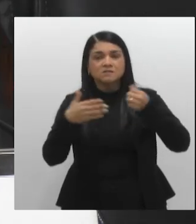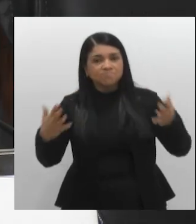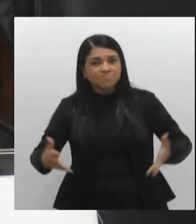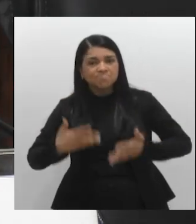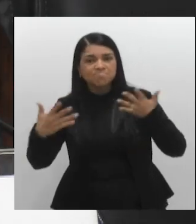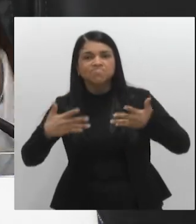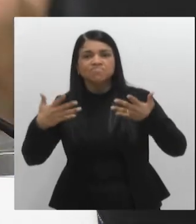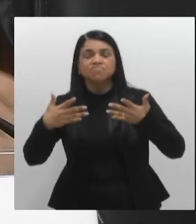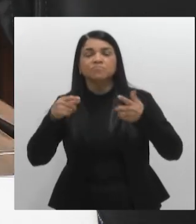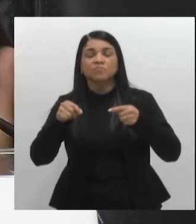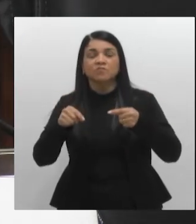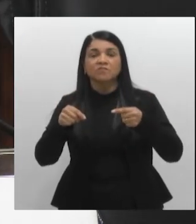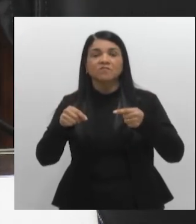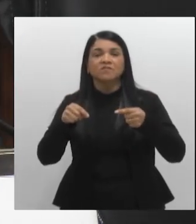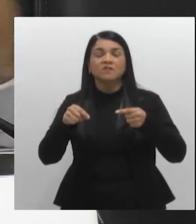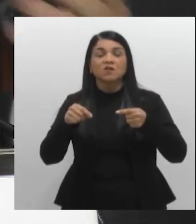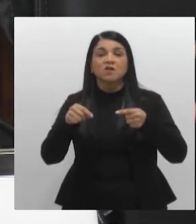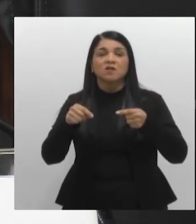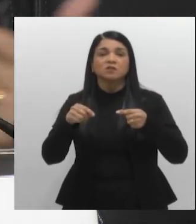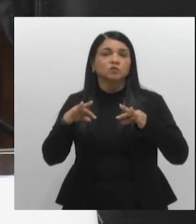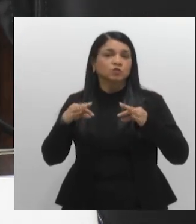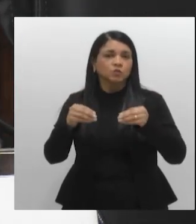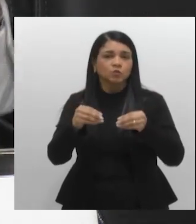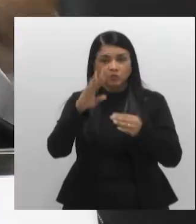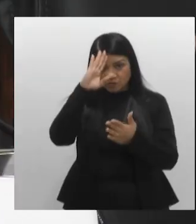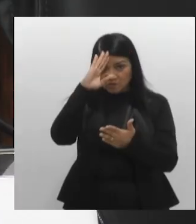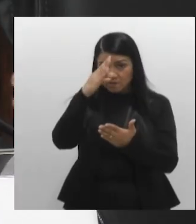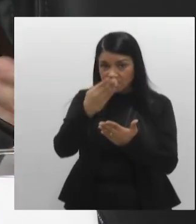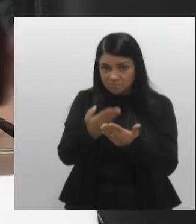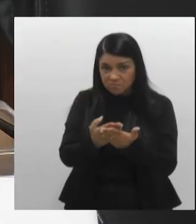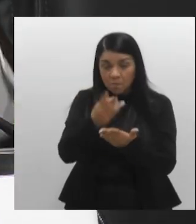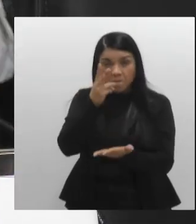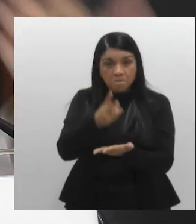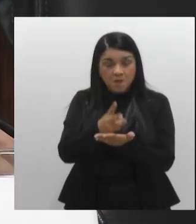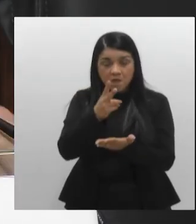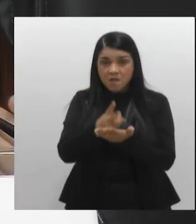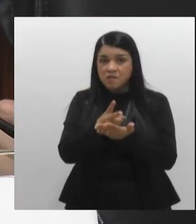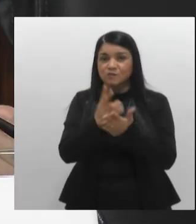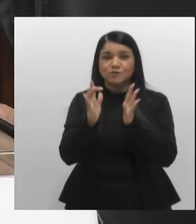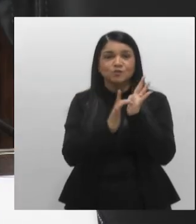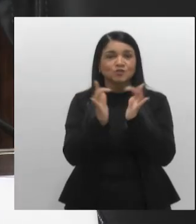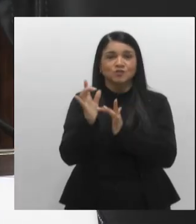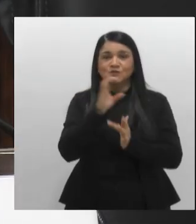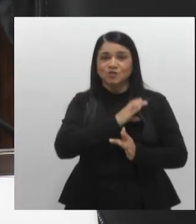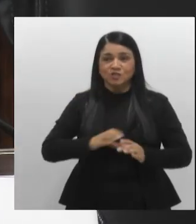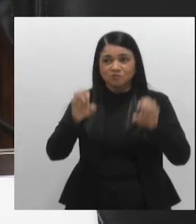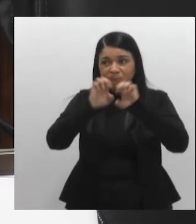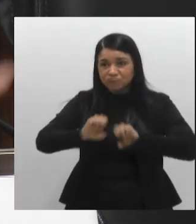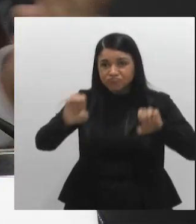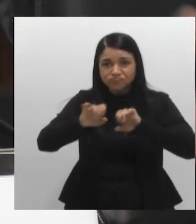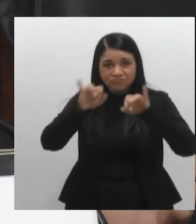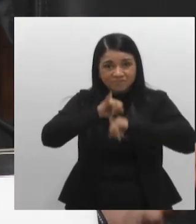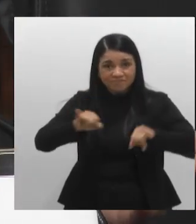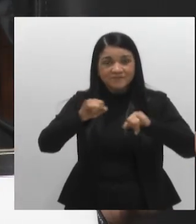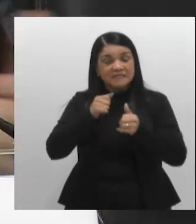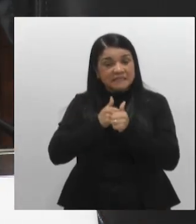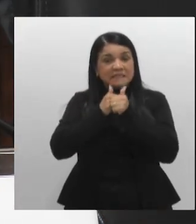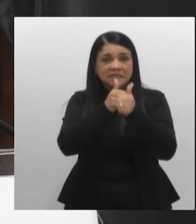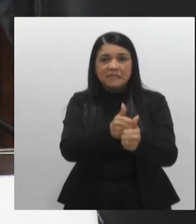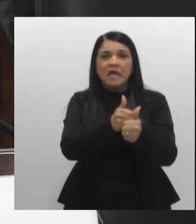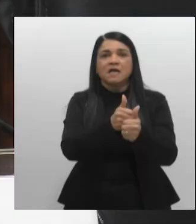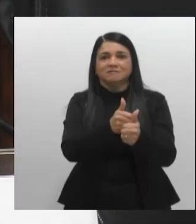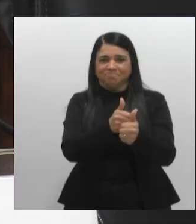impulsiona, que é o que faz, obviamente, a todos os que acreditam no mesmo Cristo, que propaga o Evangelho, que vale a pena seguir o Evangelho.